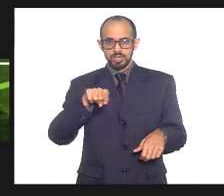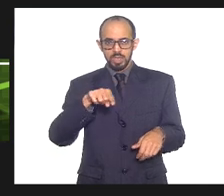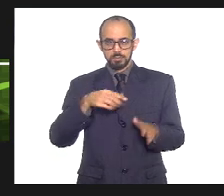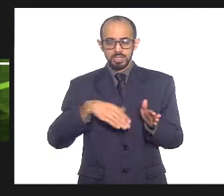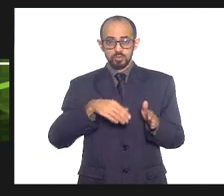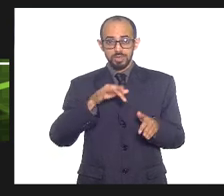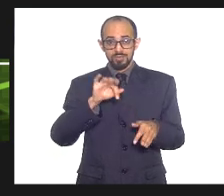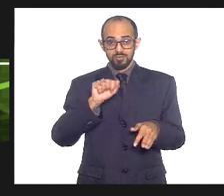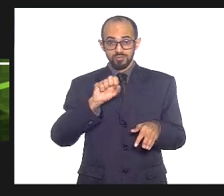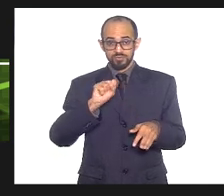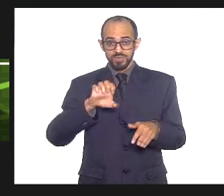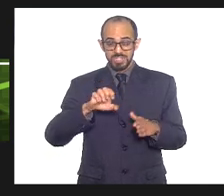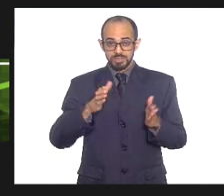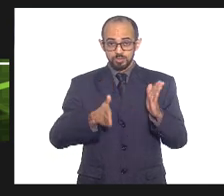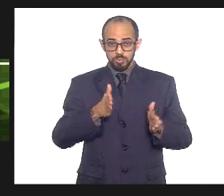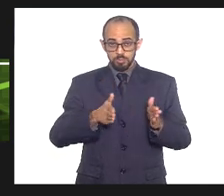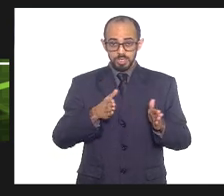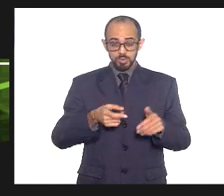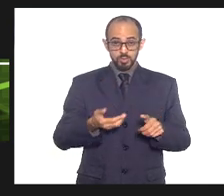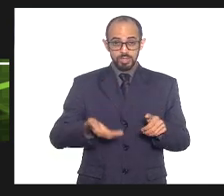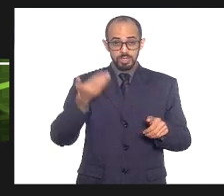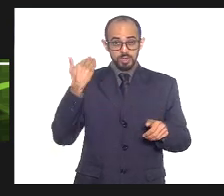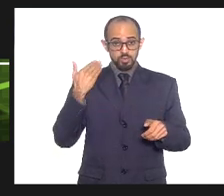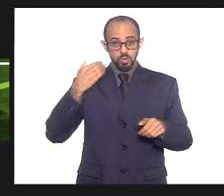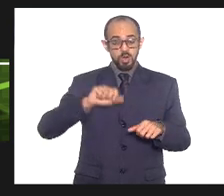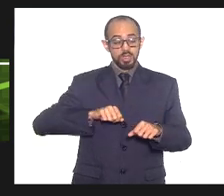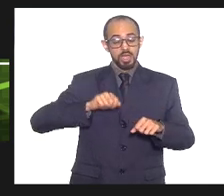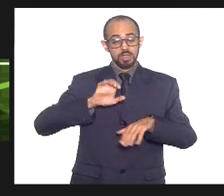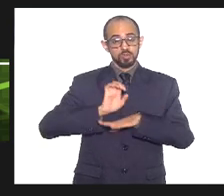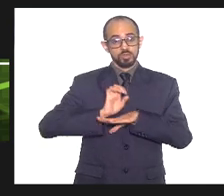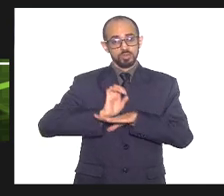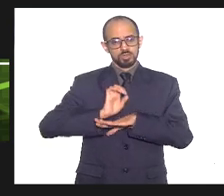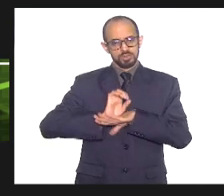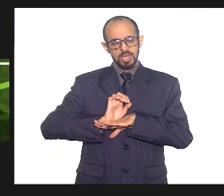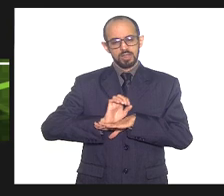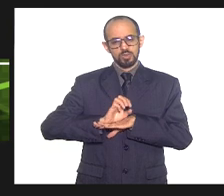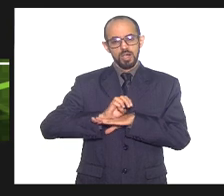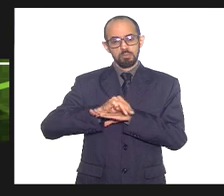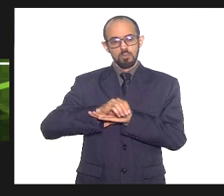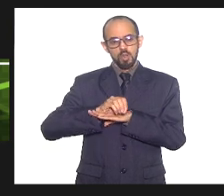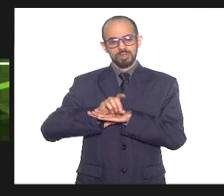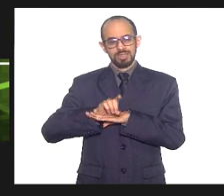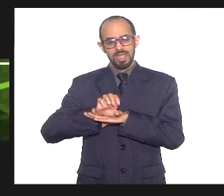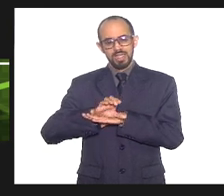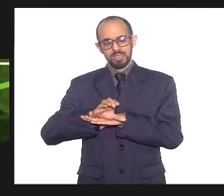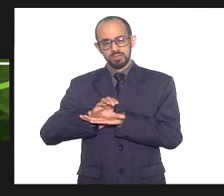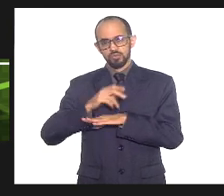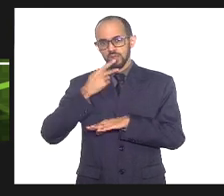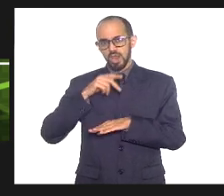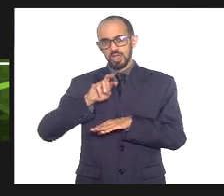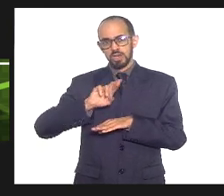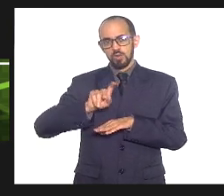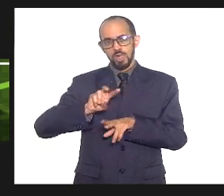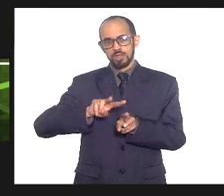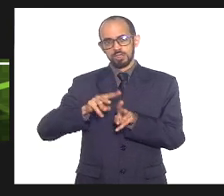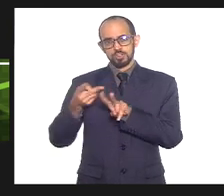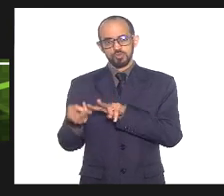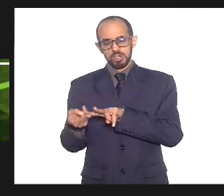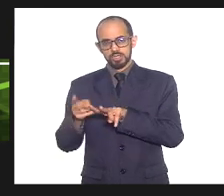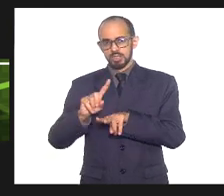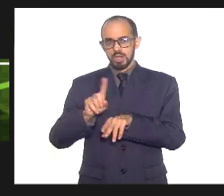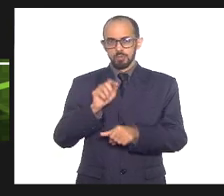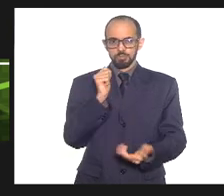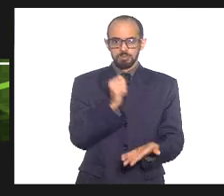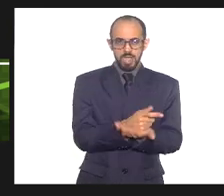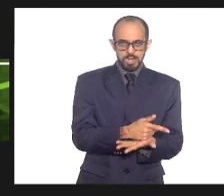final, onde o Estado poderia rever seus 3%, a MODEC diz que não é uma transferência de propriedade e não paga,